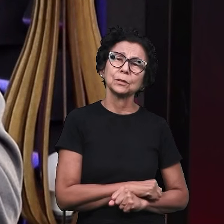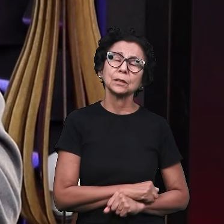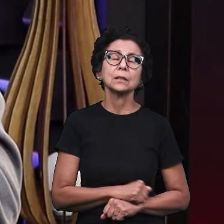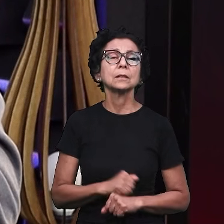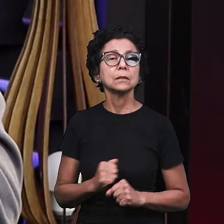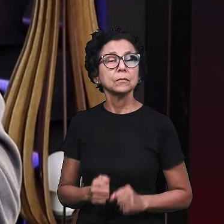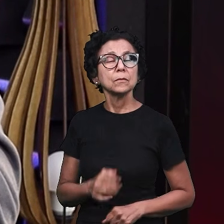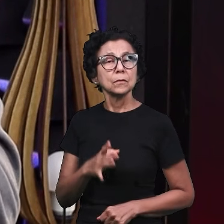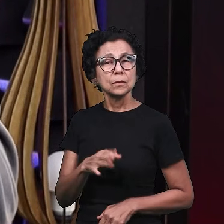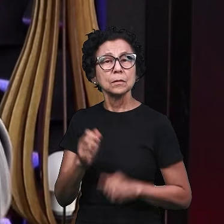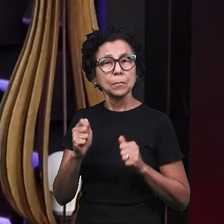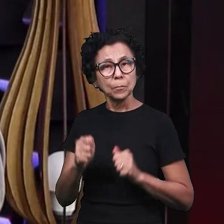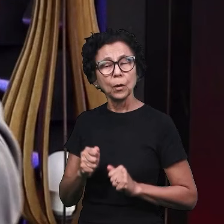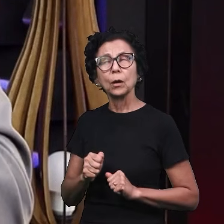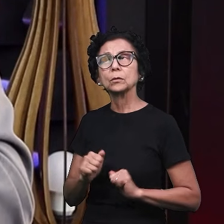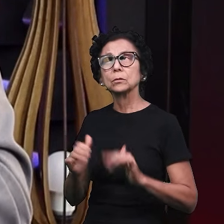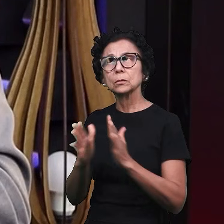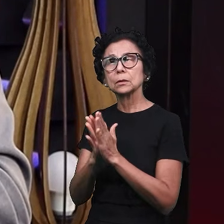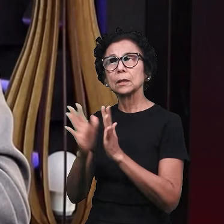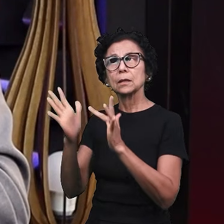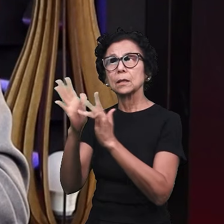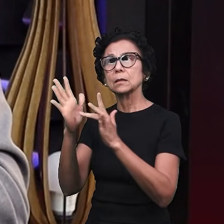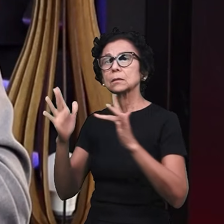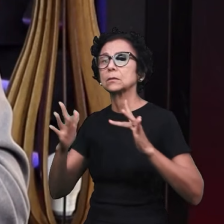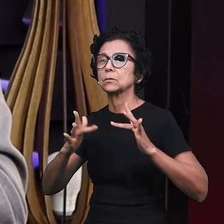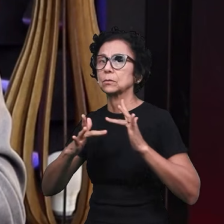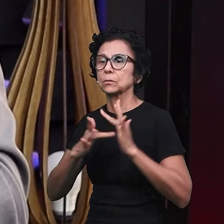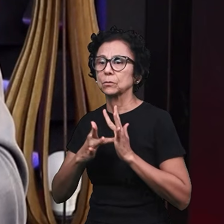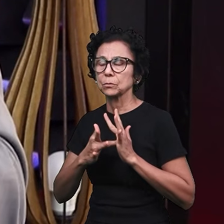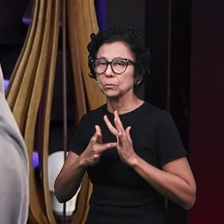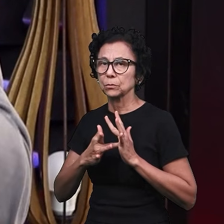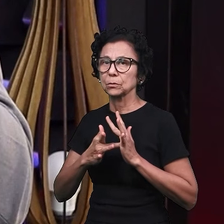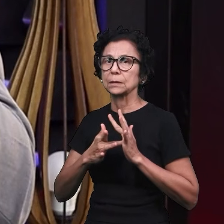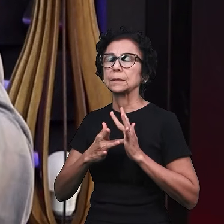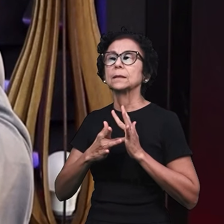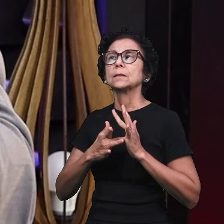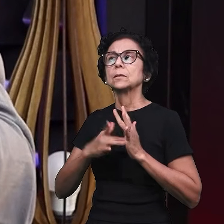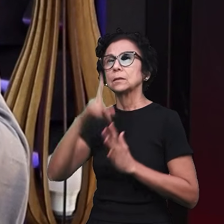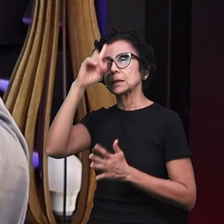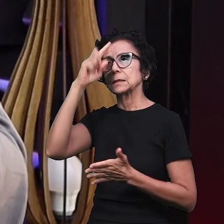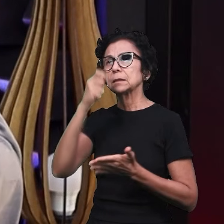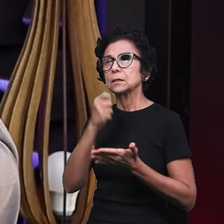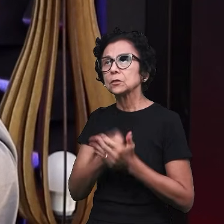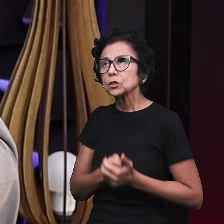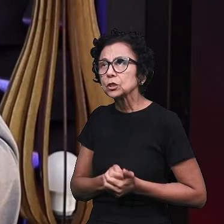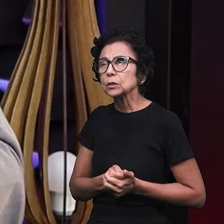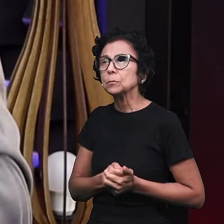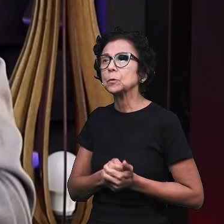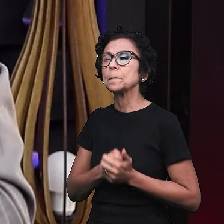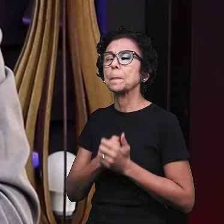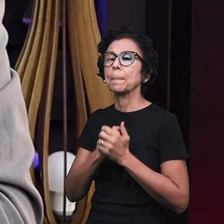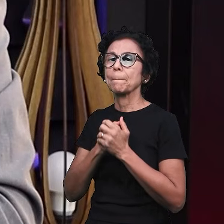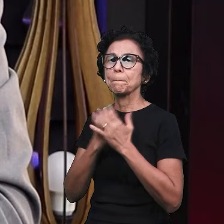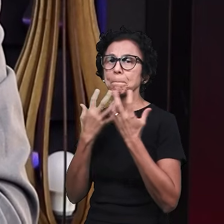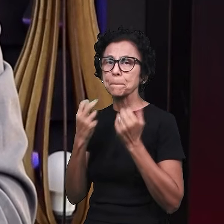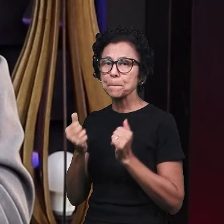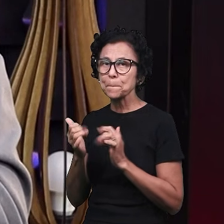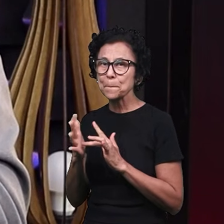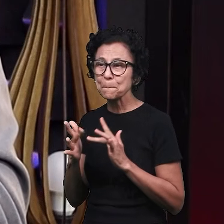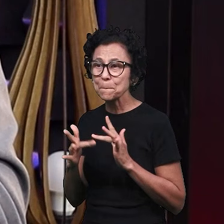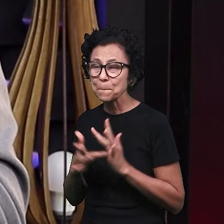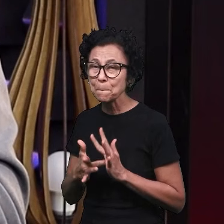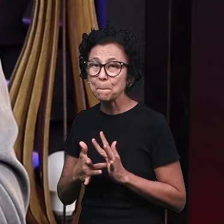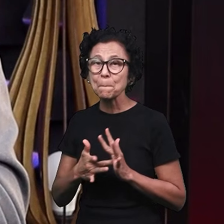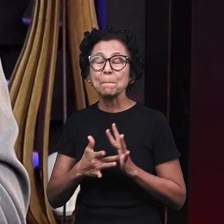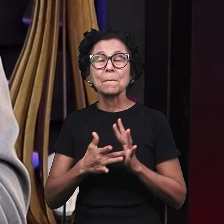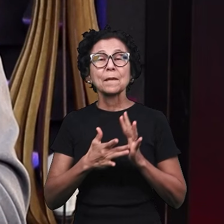você tem o direito de ir até Jesus. Mas no momento que nós aceitamos ir até Jesus, nós vamos ver essa